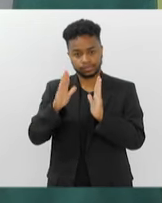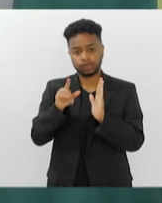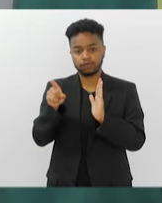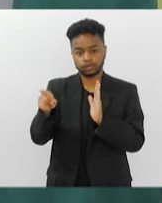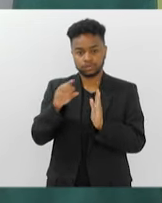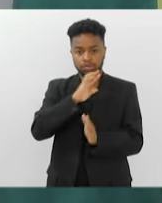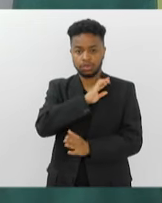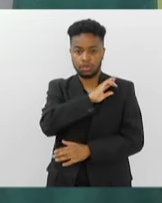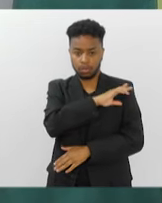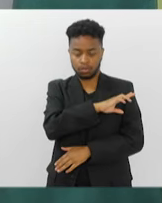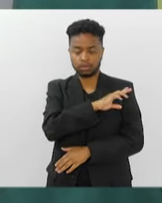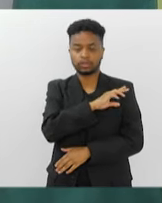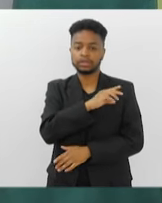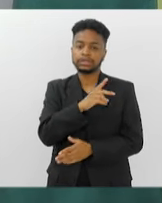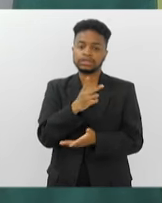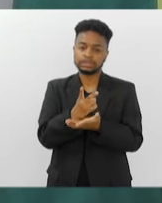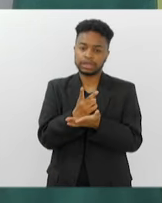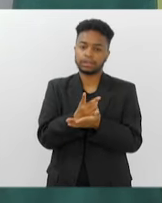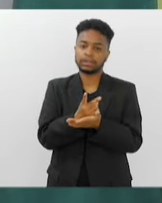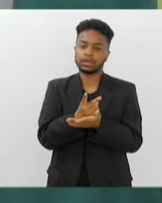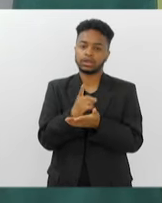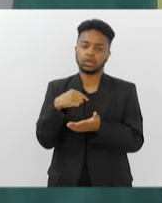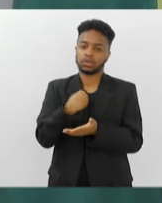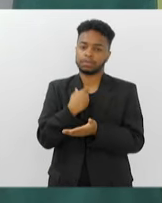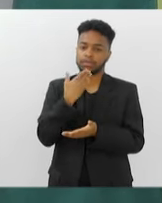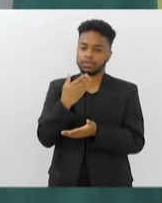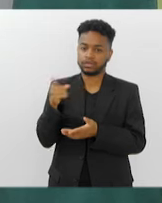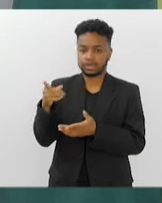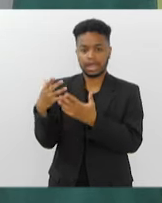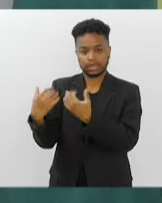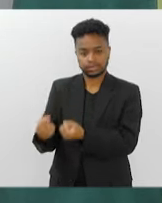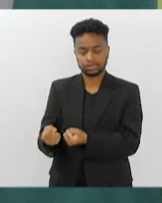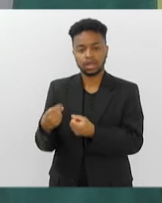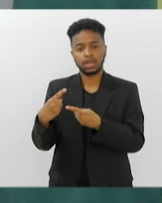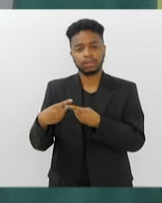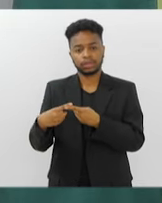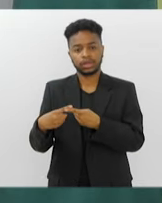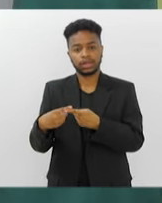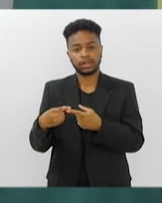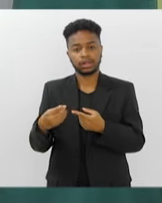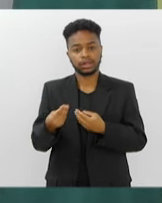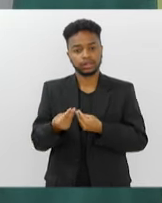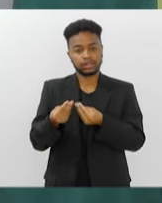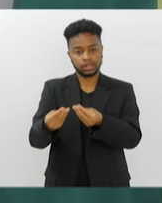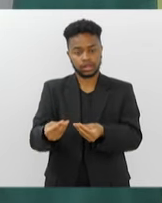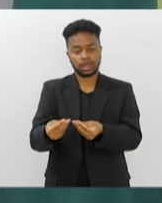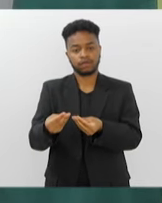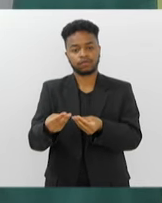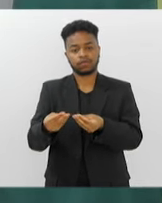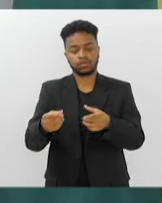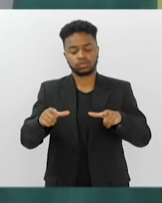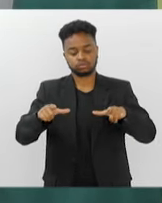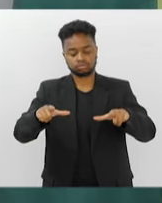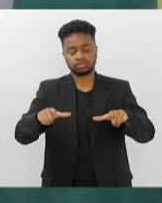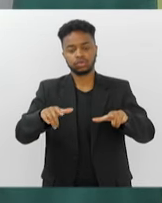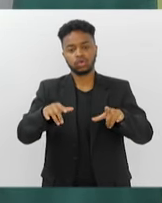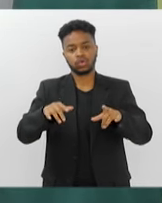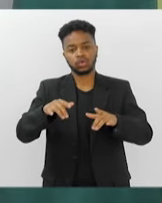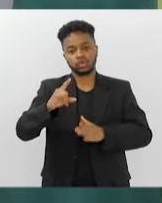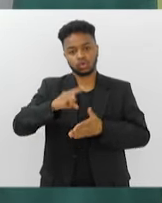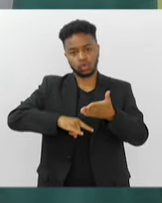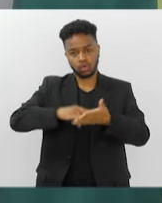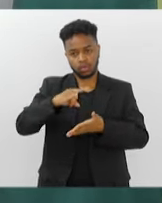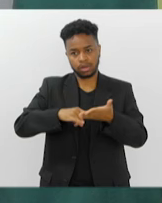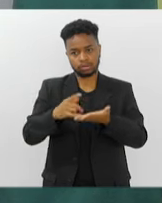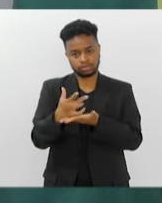como Comandante muito solícito atendendo a todos os nossos pedidos eles davam entrada com uma planta pra legalização né daquele espaço daquele espaço